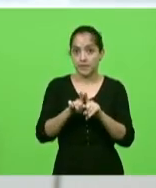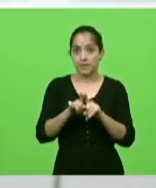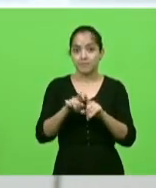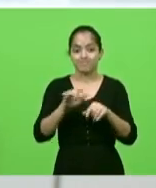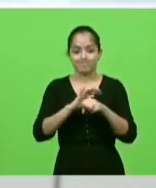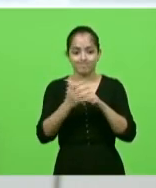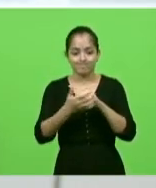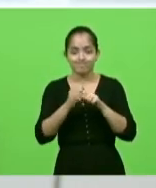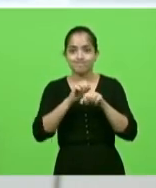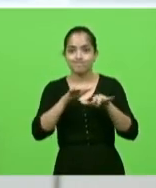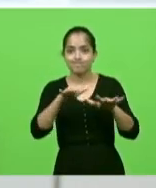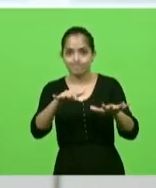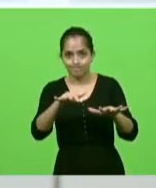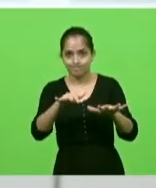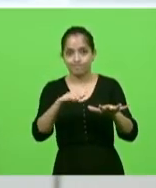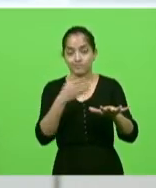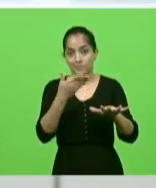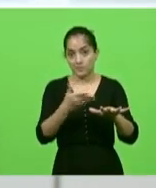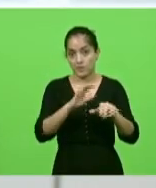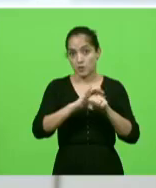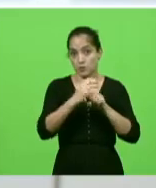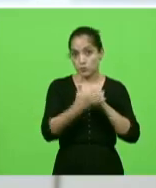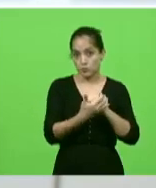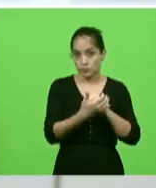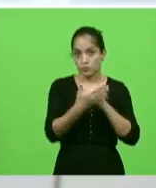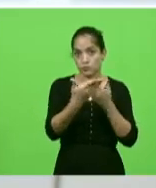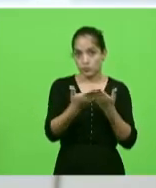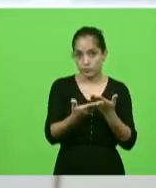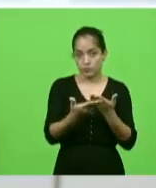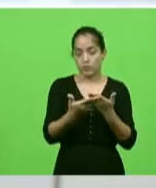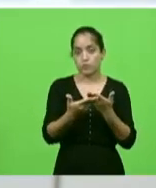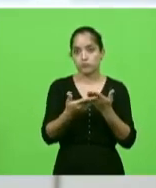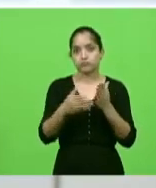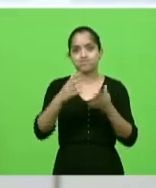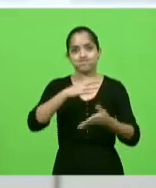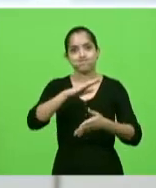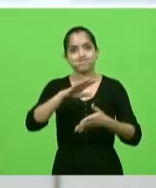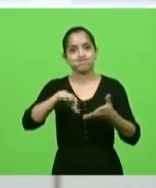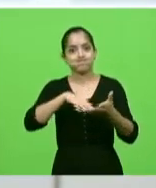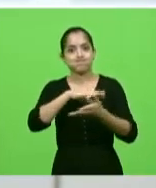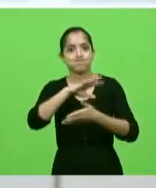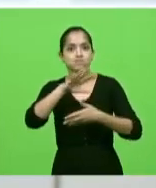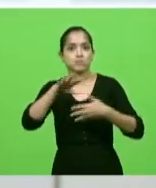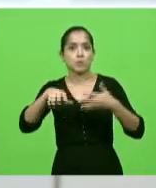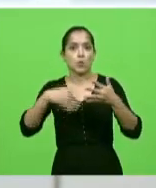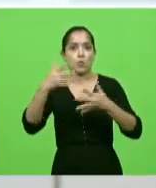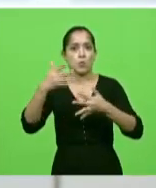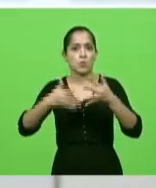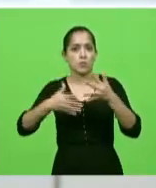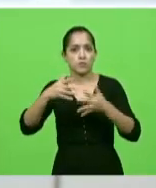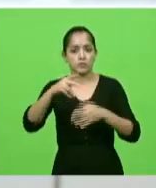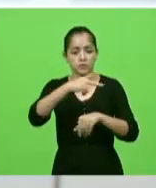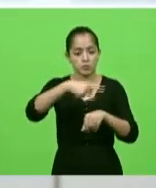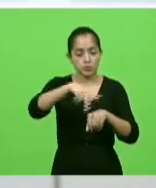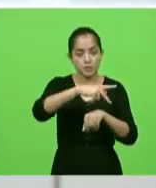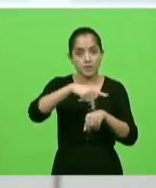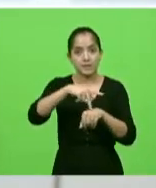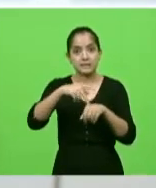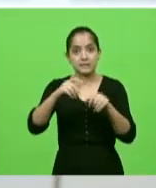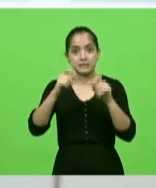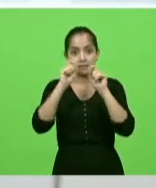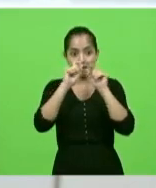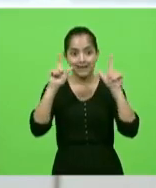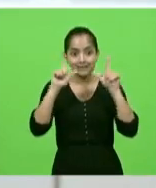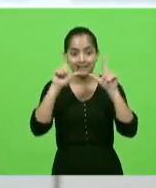calamidade pandêmica da covid-19 instaurou o cálculo o caos no país e chamou para si a atenção